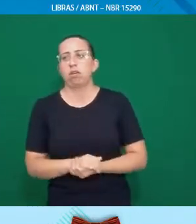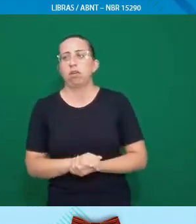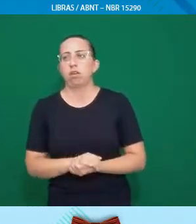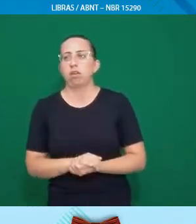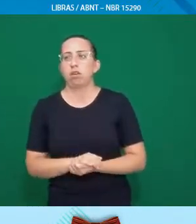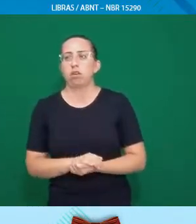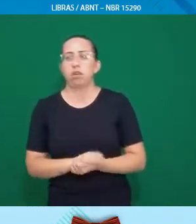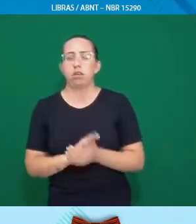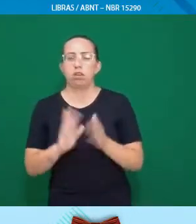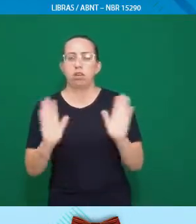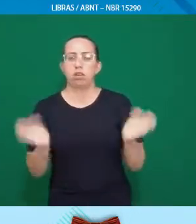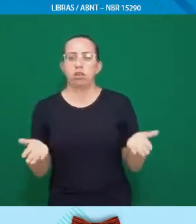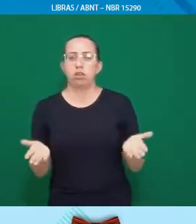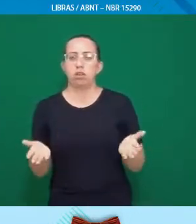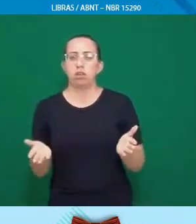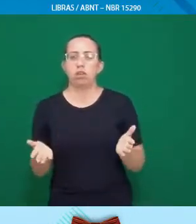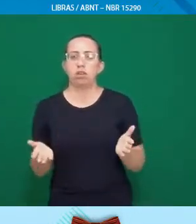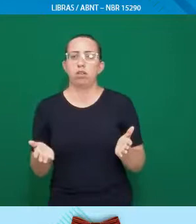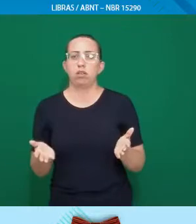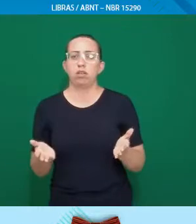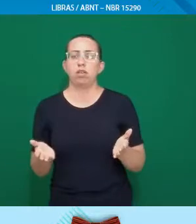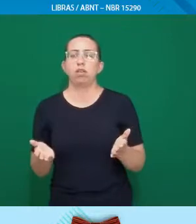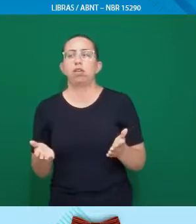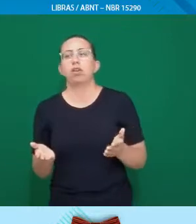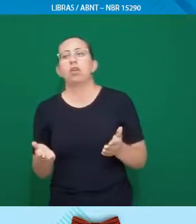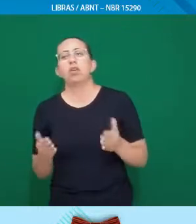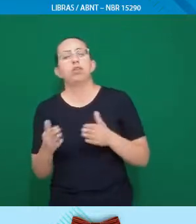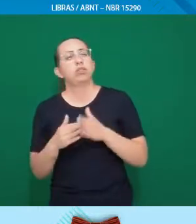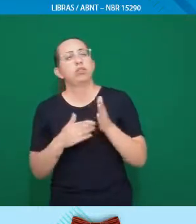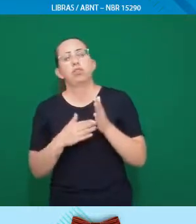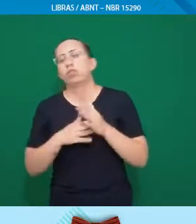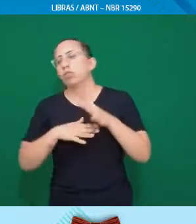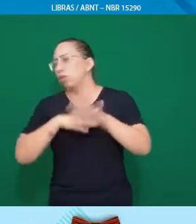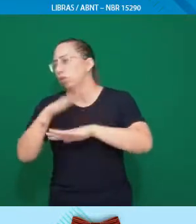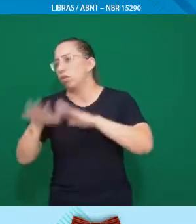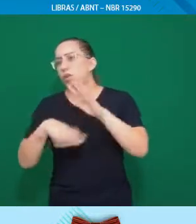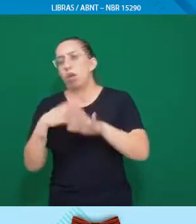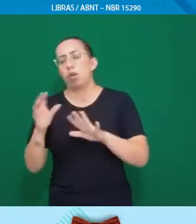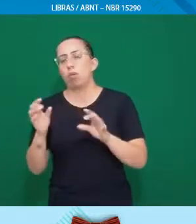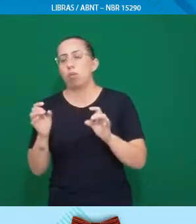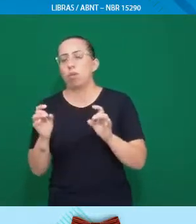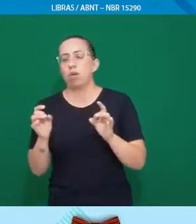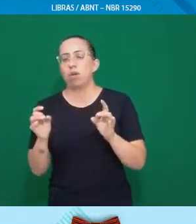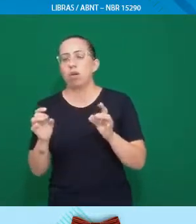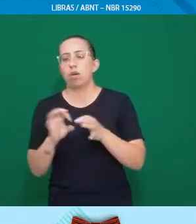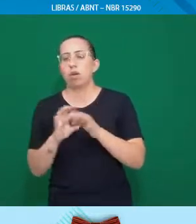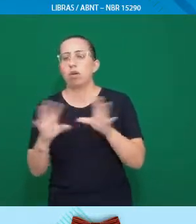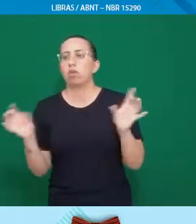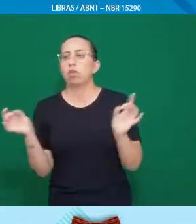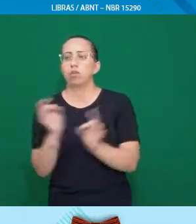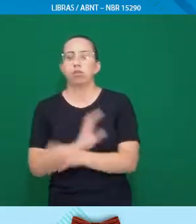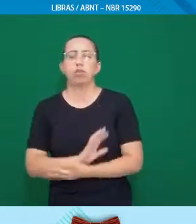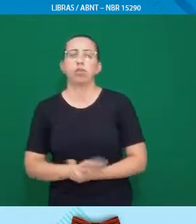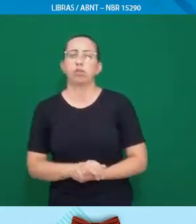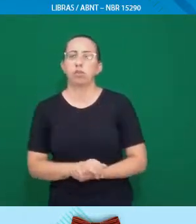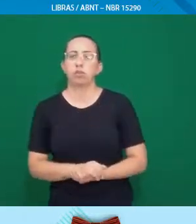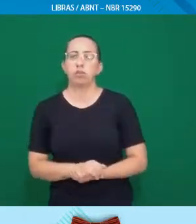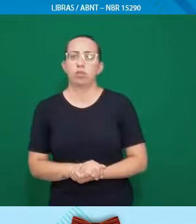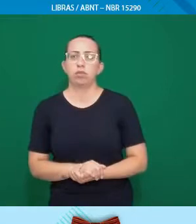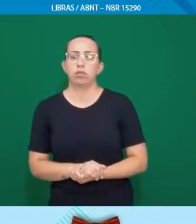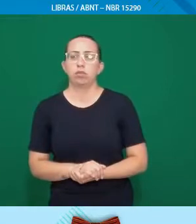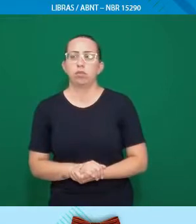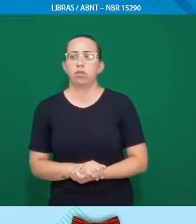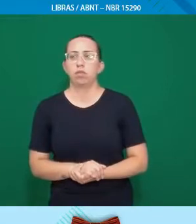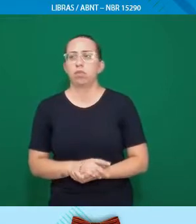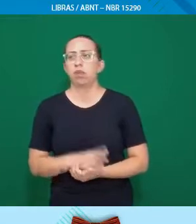e hoje onde que é o escritório lá do do hospital em cima tudo ali tirou aquela Tudo tava fez todo o piso todo